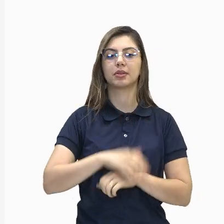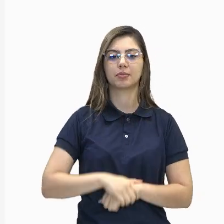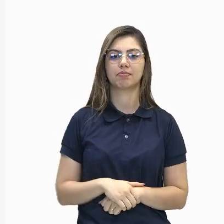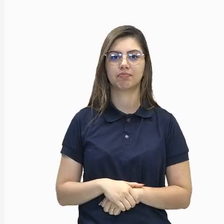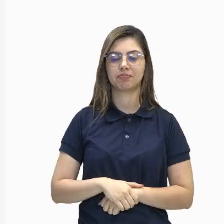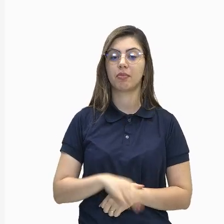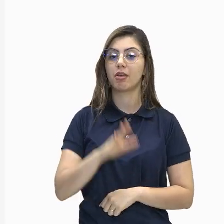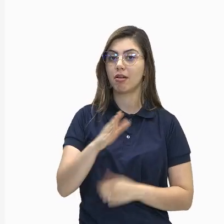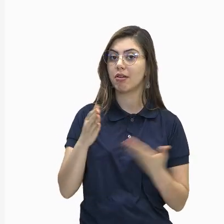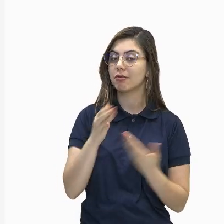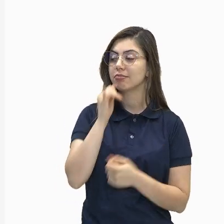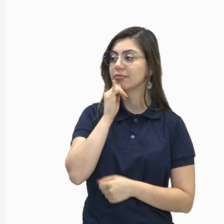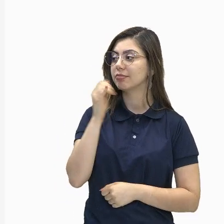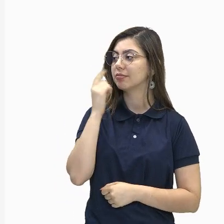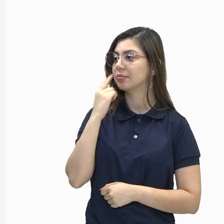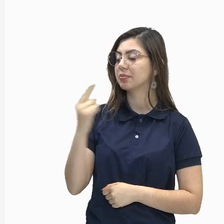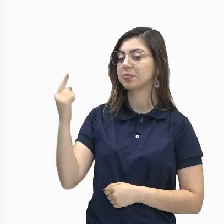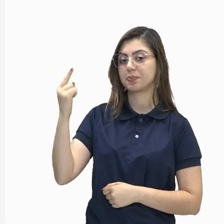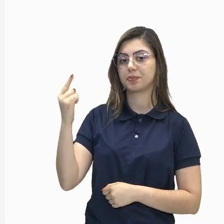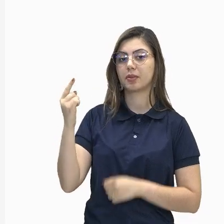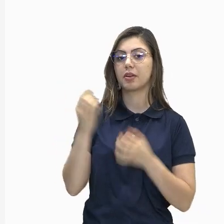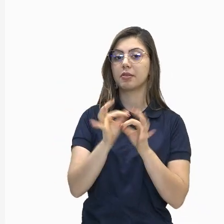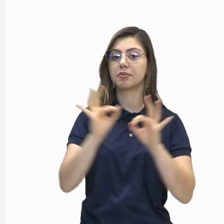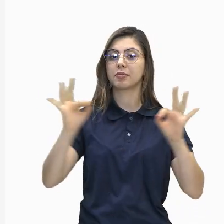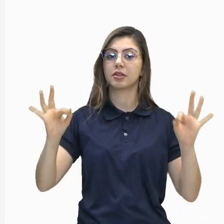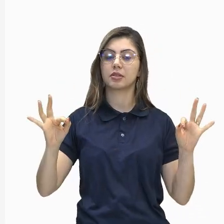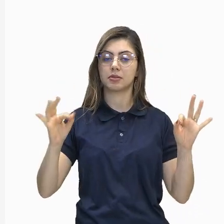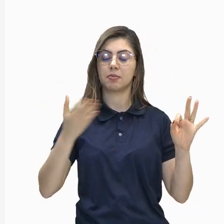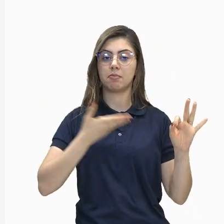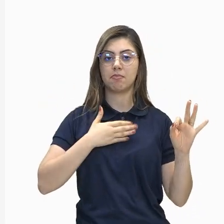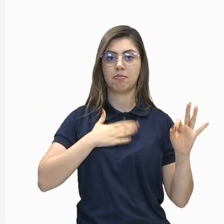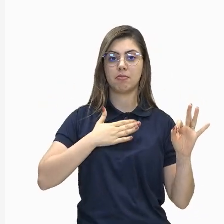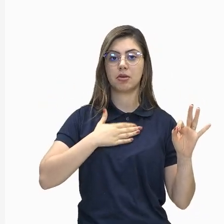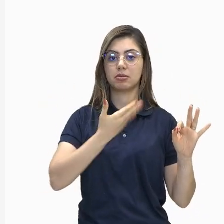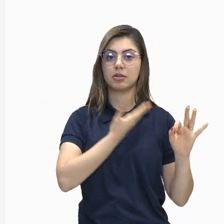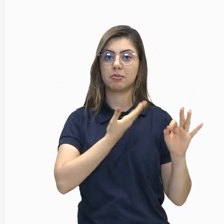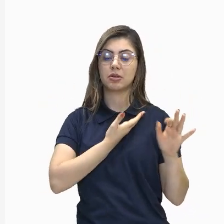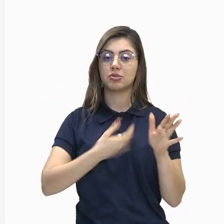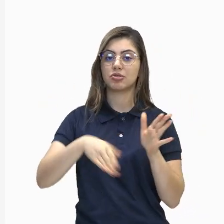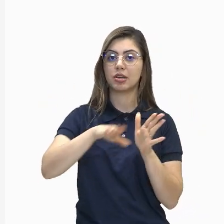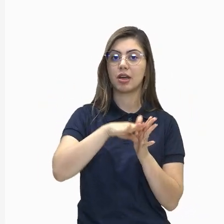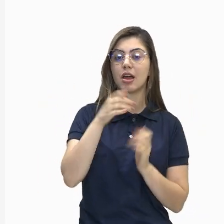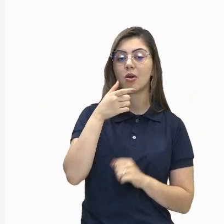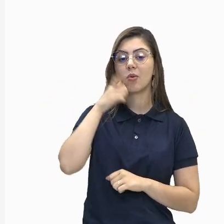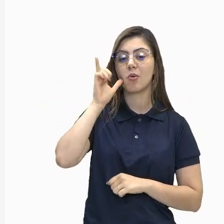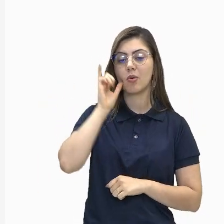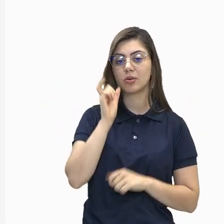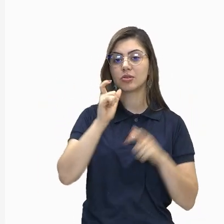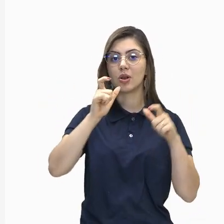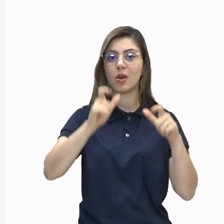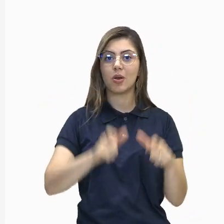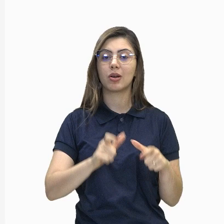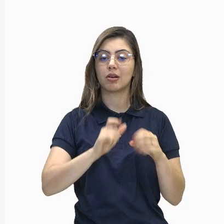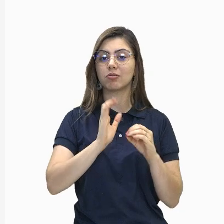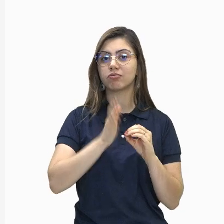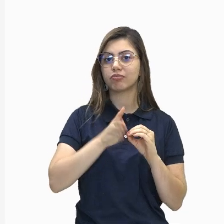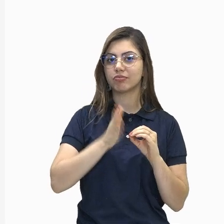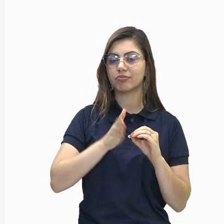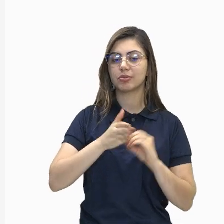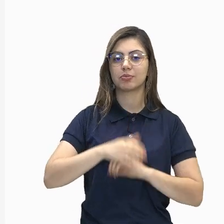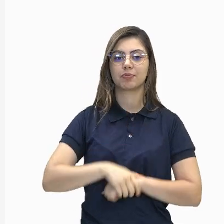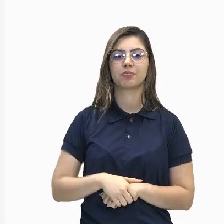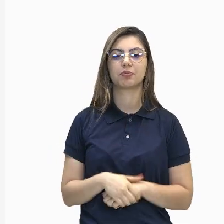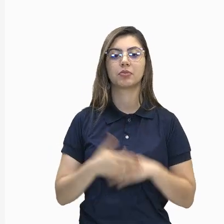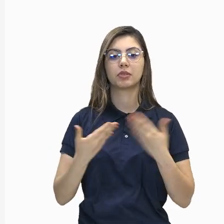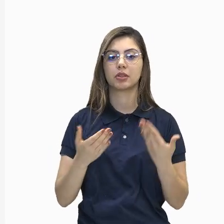trouxe um exemplo aí para vocês. Meus amigos chegaram ontem de Tefé. Tenho aqui uma oração, certo? E o primeiro